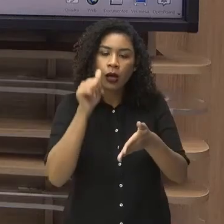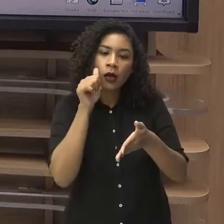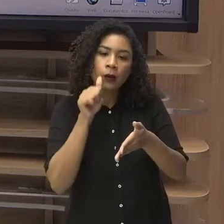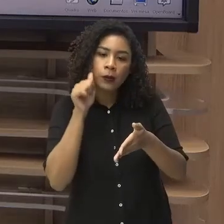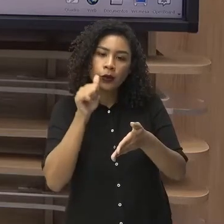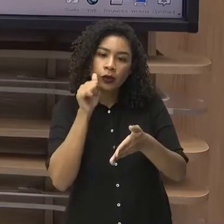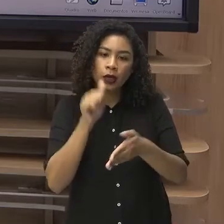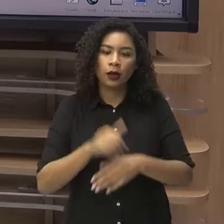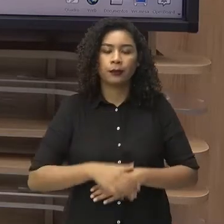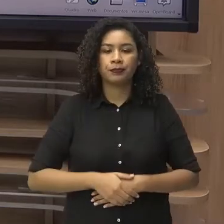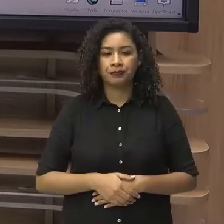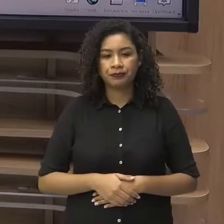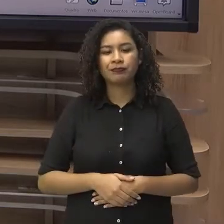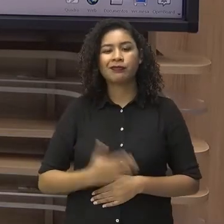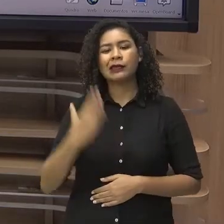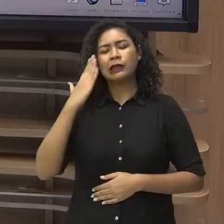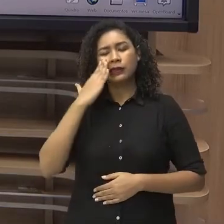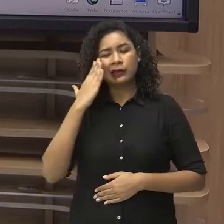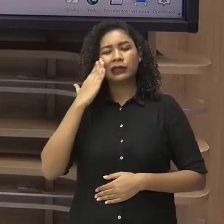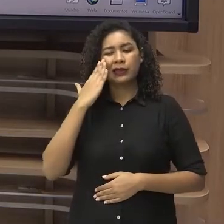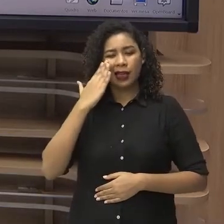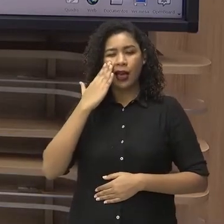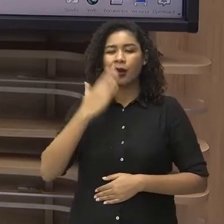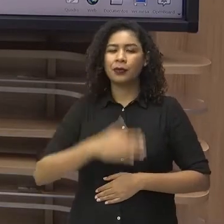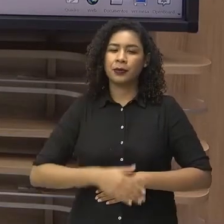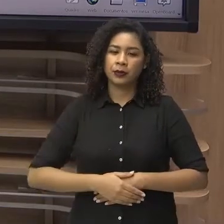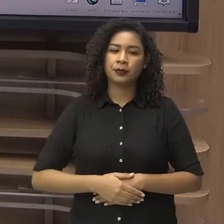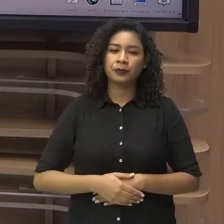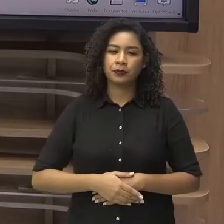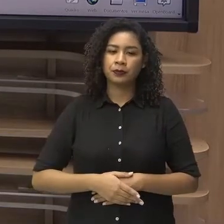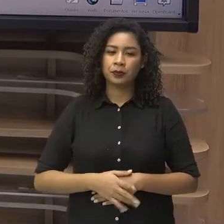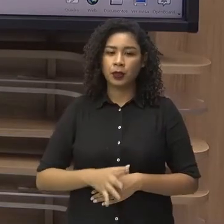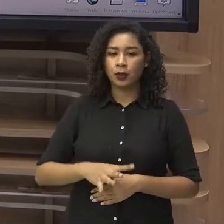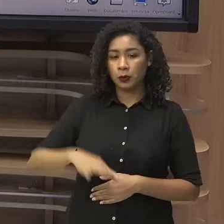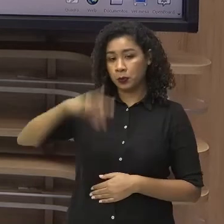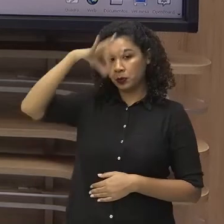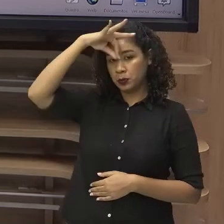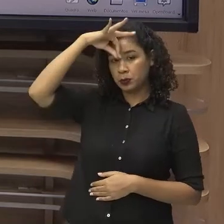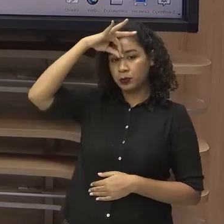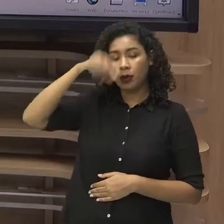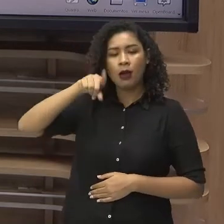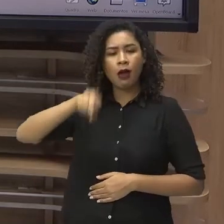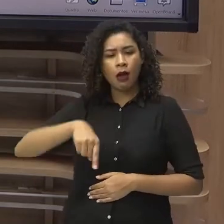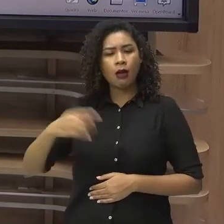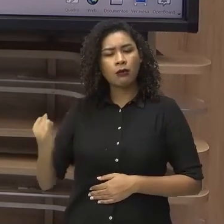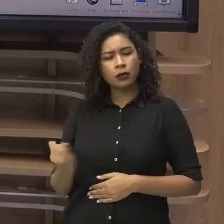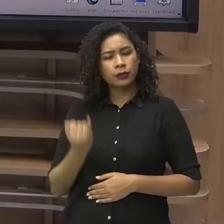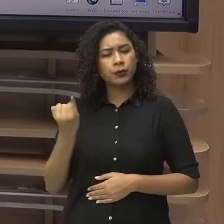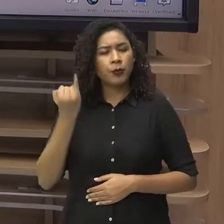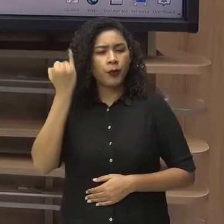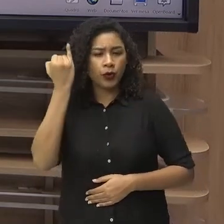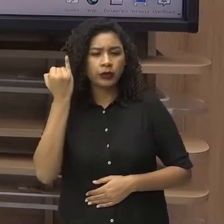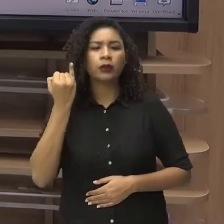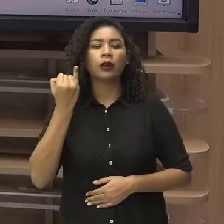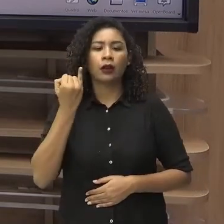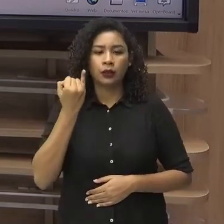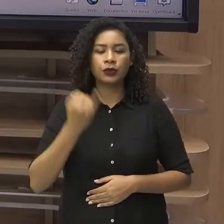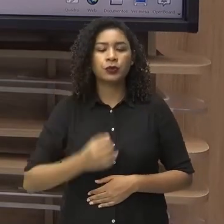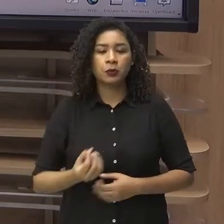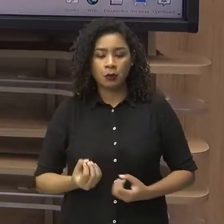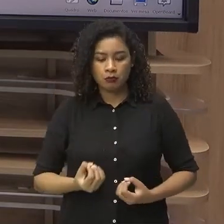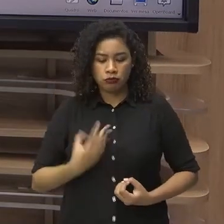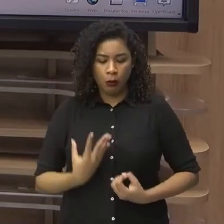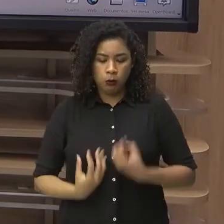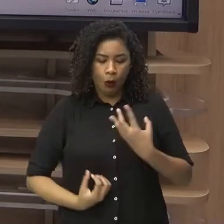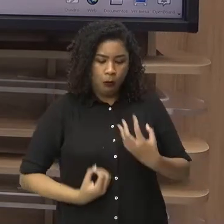da reprodução, né, a gente sabe ali que o sistema genital feminino, ele é importante também, responsável pela produção dos